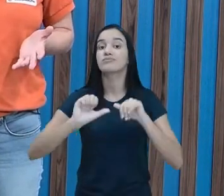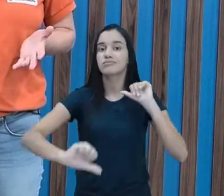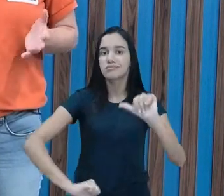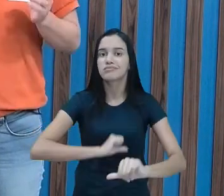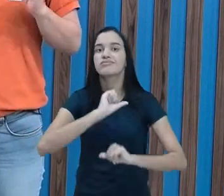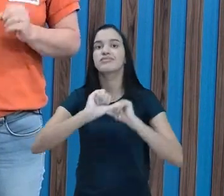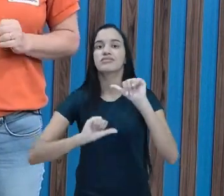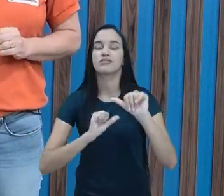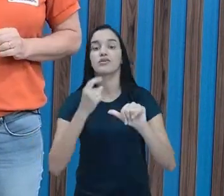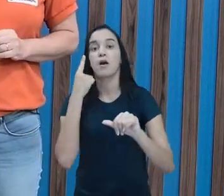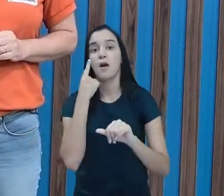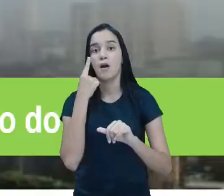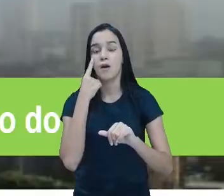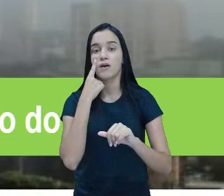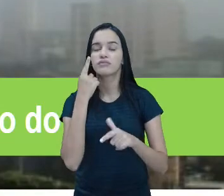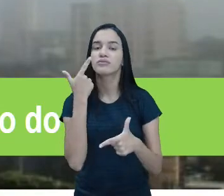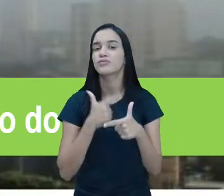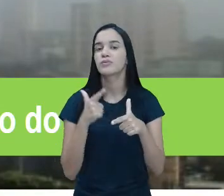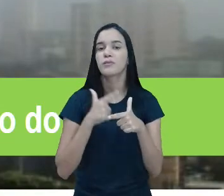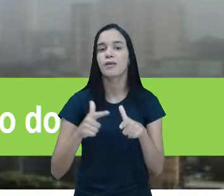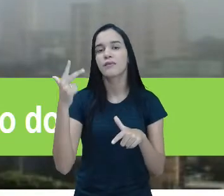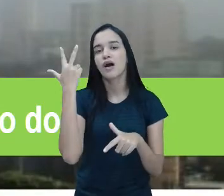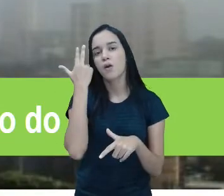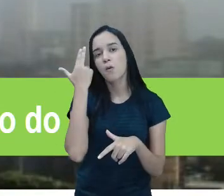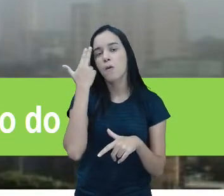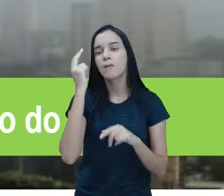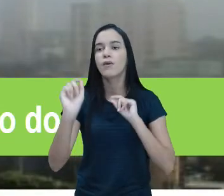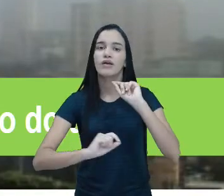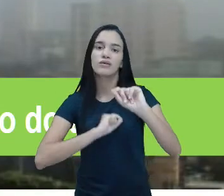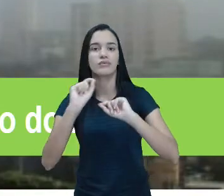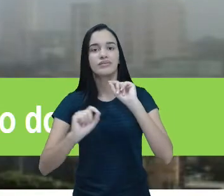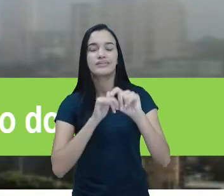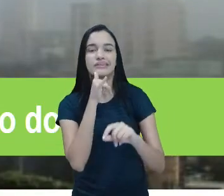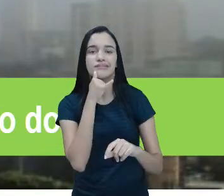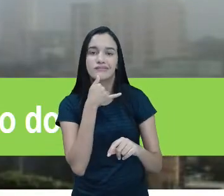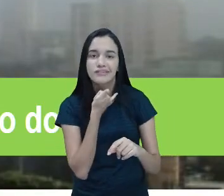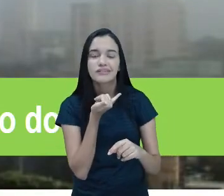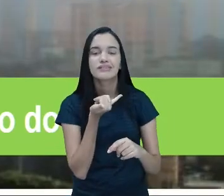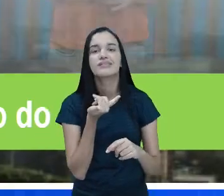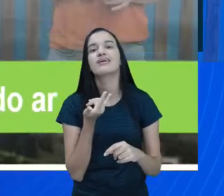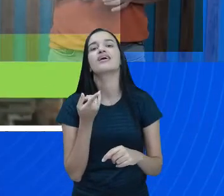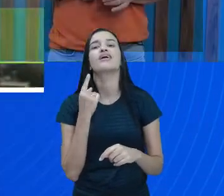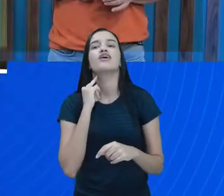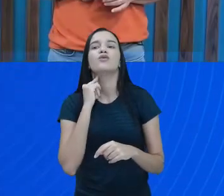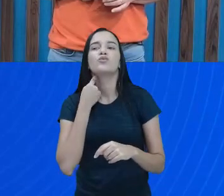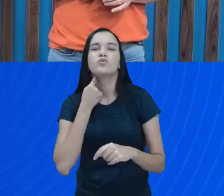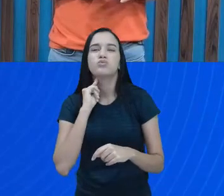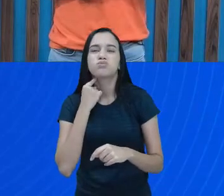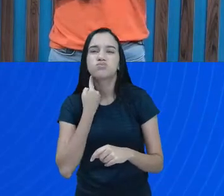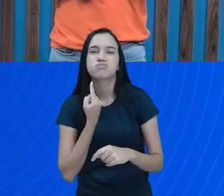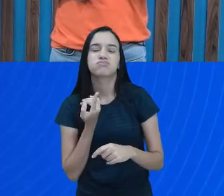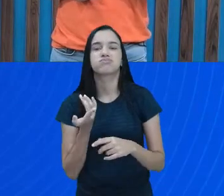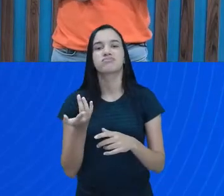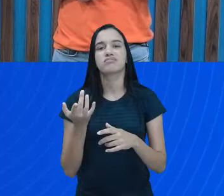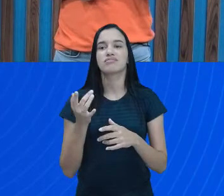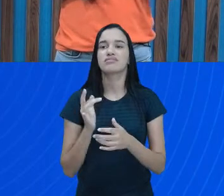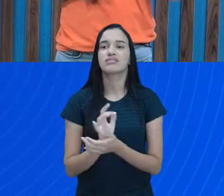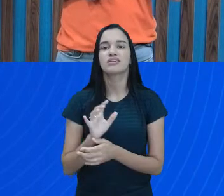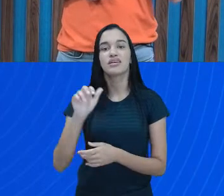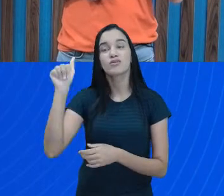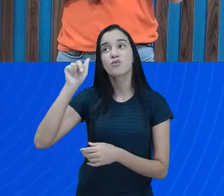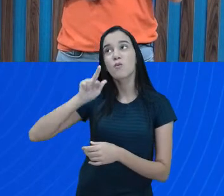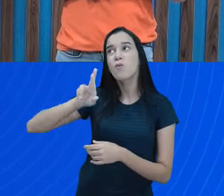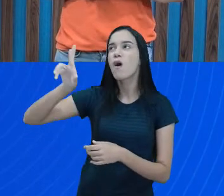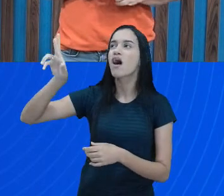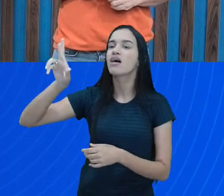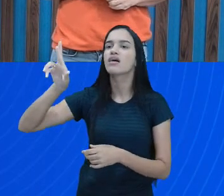tá? Olha, um dos problemas muito comuns, infelizmente, é a poluição do ar. Pode perceber naquelas